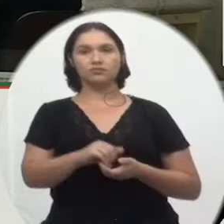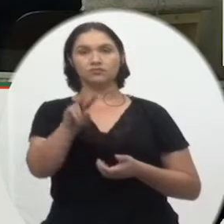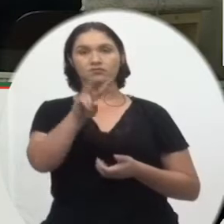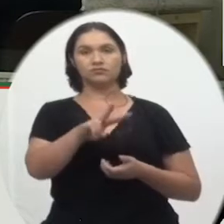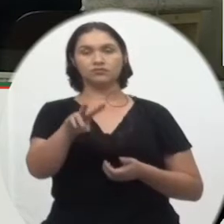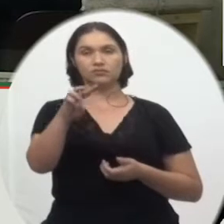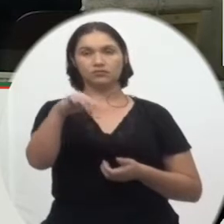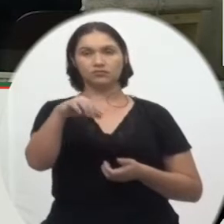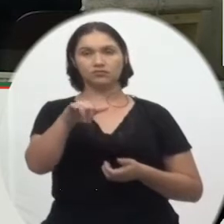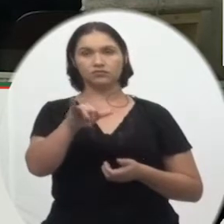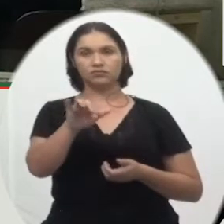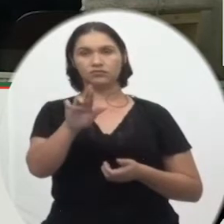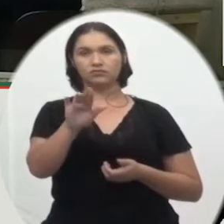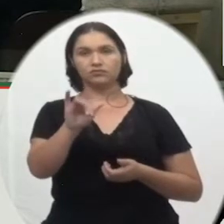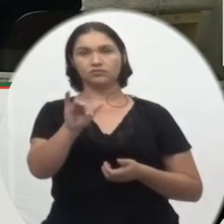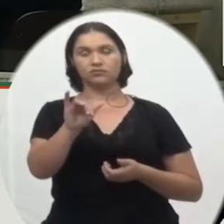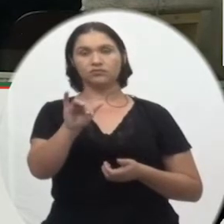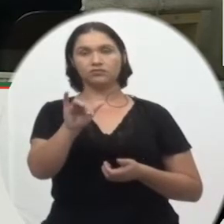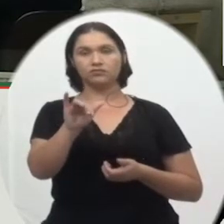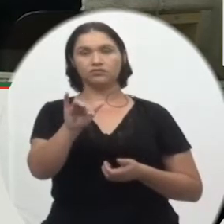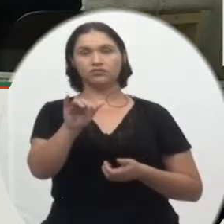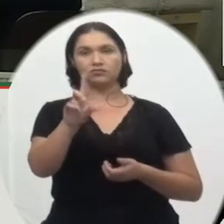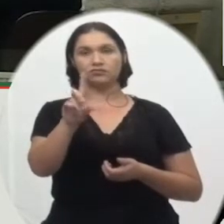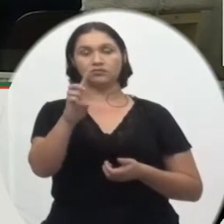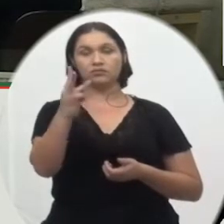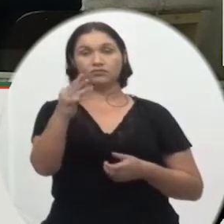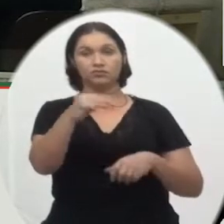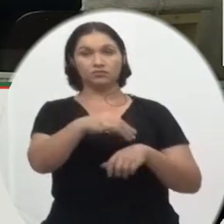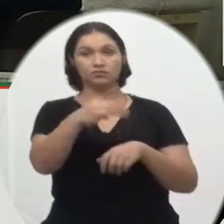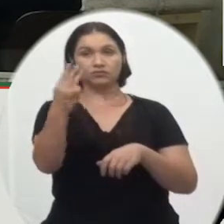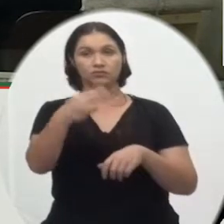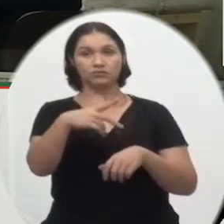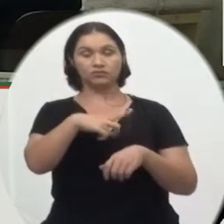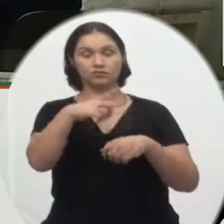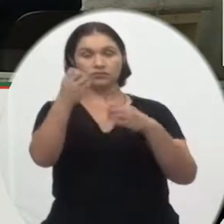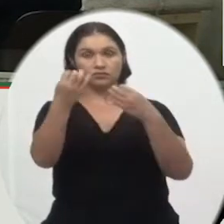Vereador Miri D'Agostin, Vossa Excelência dispõe de 3 minutos e meio.